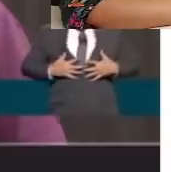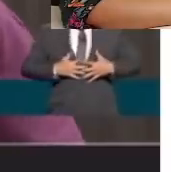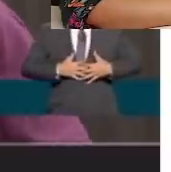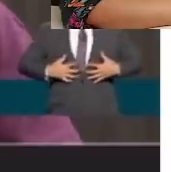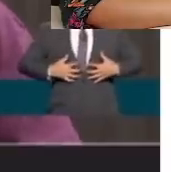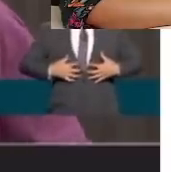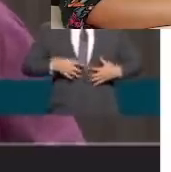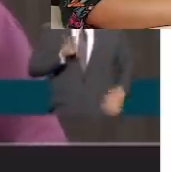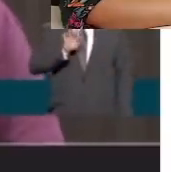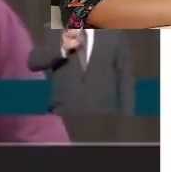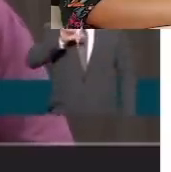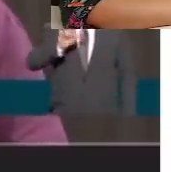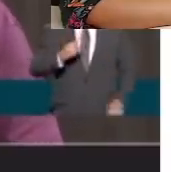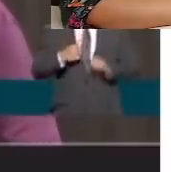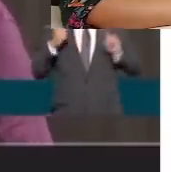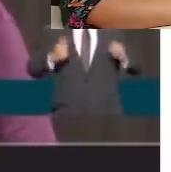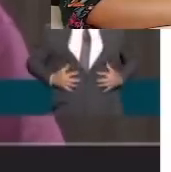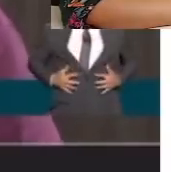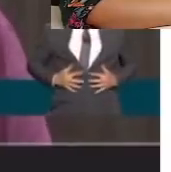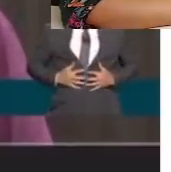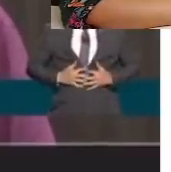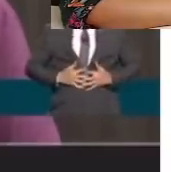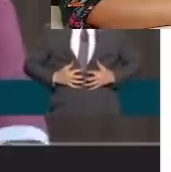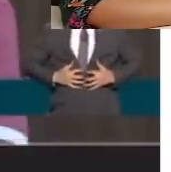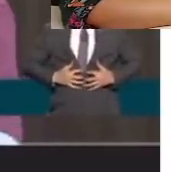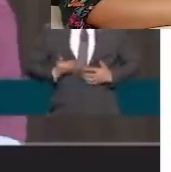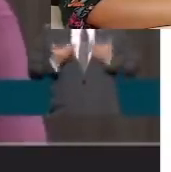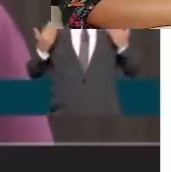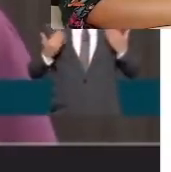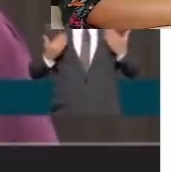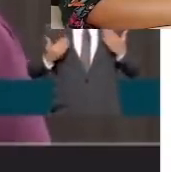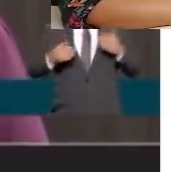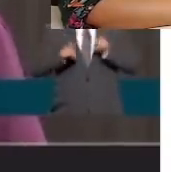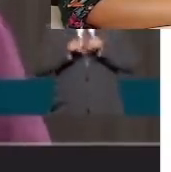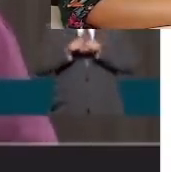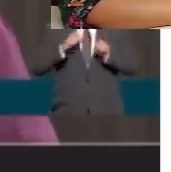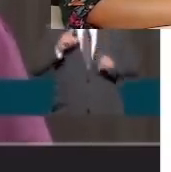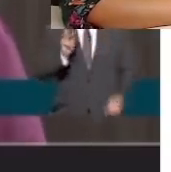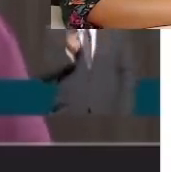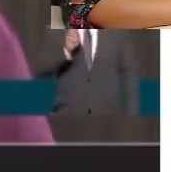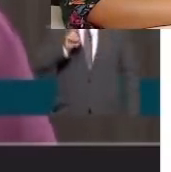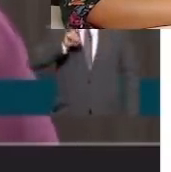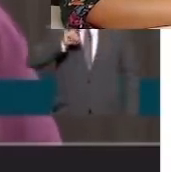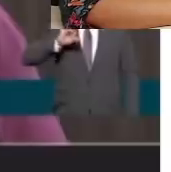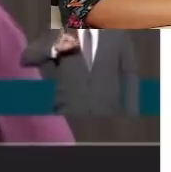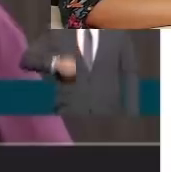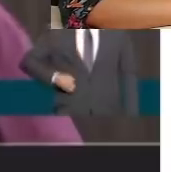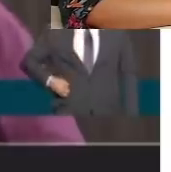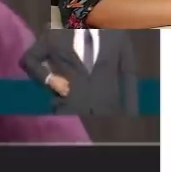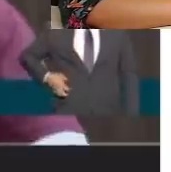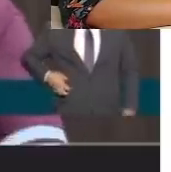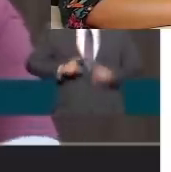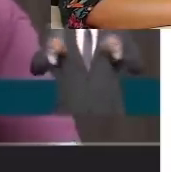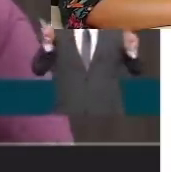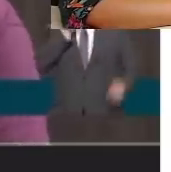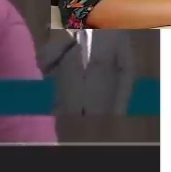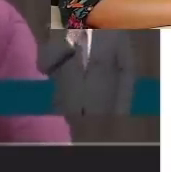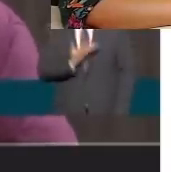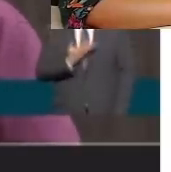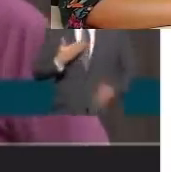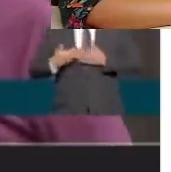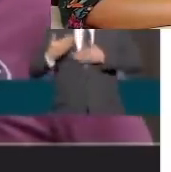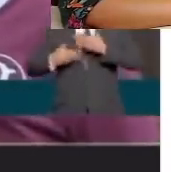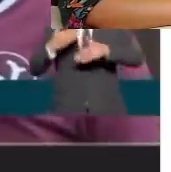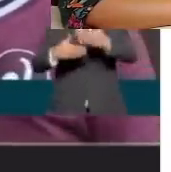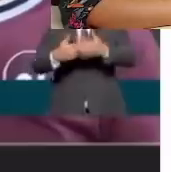vista aqui que a minha parede abdominal perdeu a sua tonicidade. Estou com uma hérnia aqui do lado. O problema que eu tenho. Grande, hein? Agora, estou muito bem. Tanto é que durante esses dias